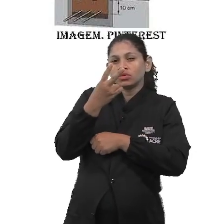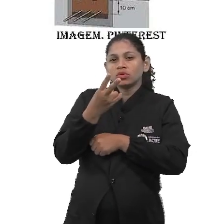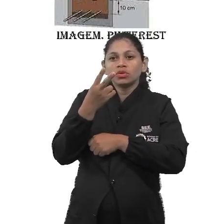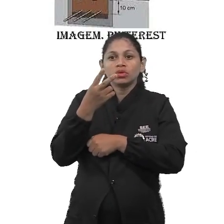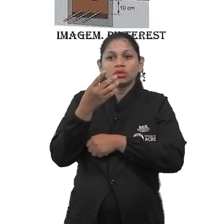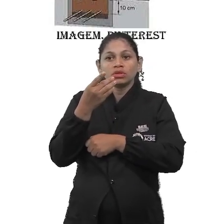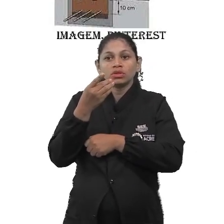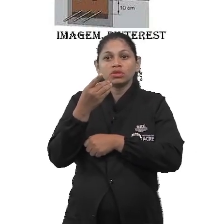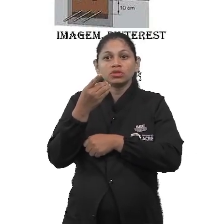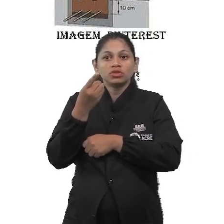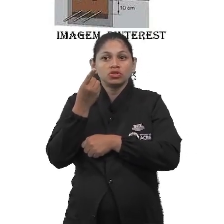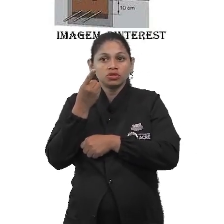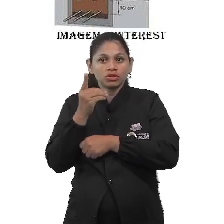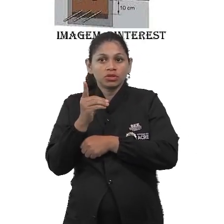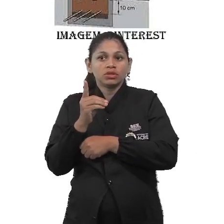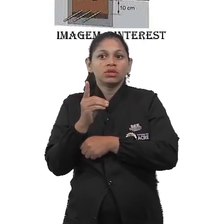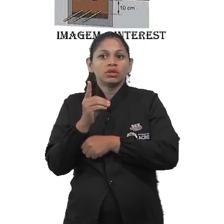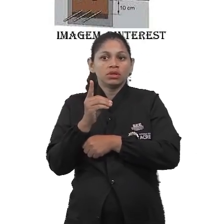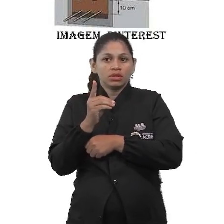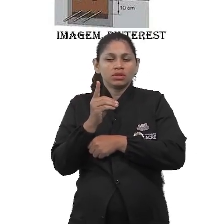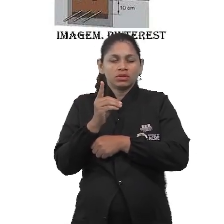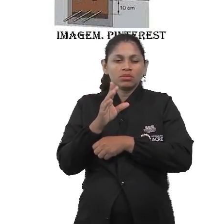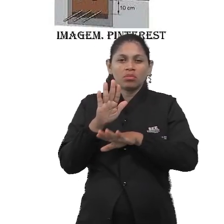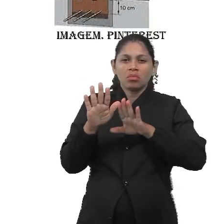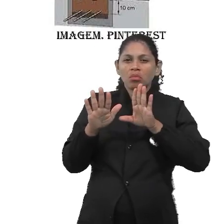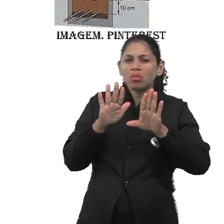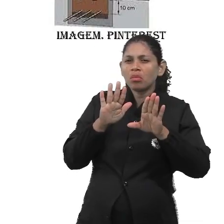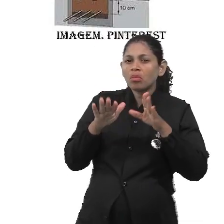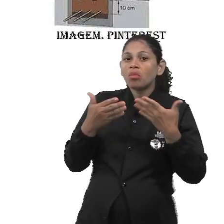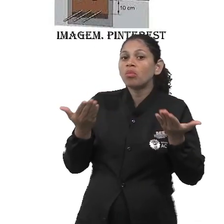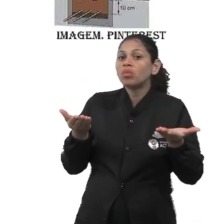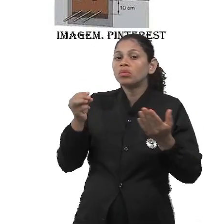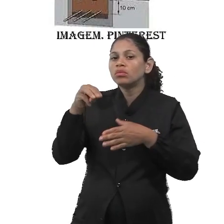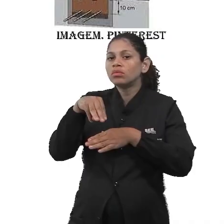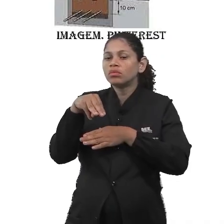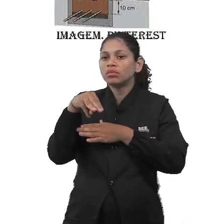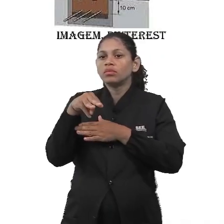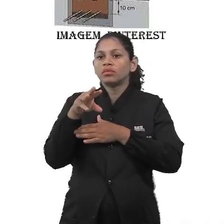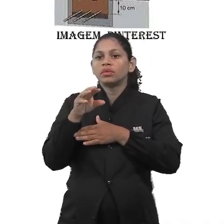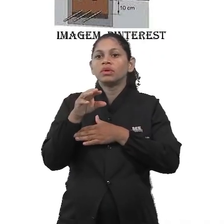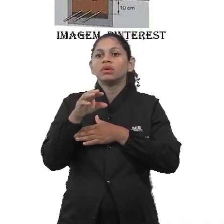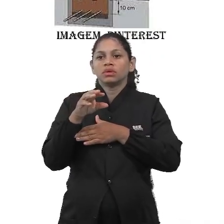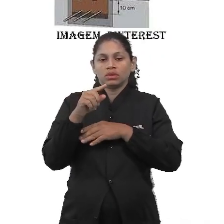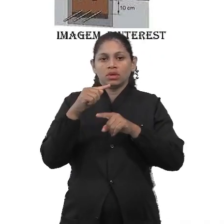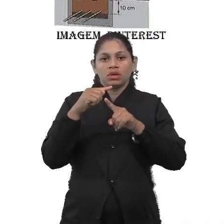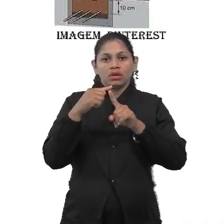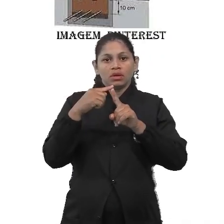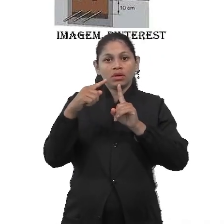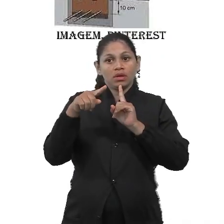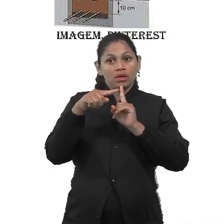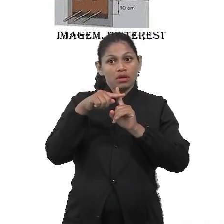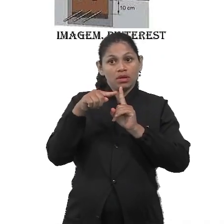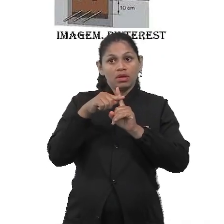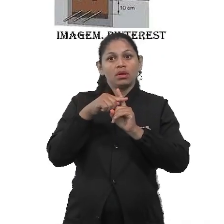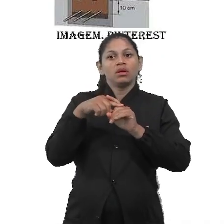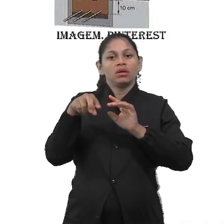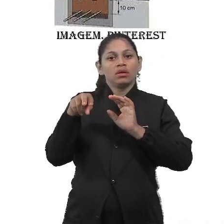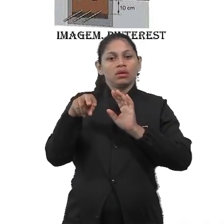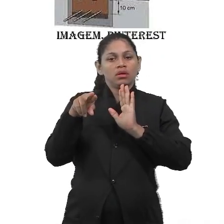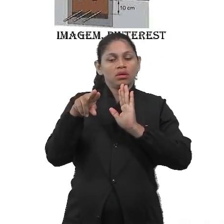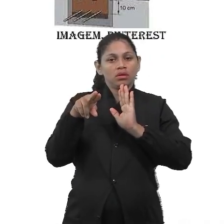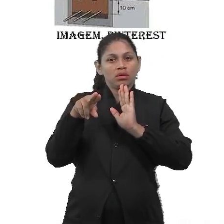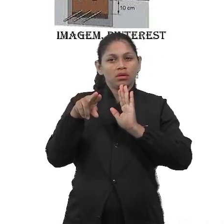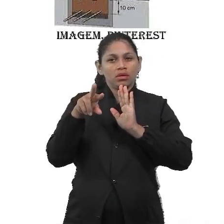metros, em 6 dias vão trabalhar quantos metros? Mais ou menos metro. De novo vai entrar a regra do mais, ó. Ou seja, dessa